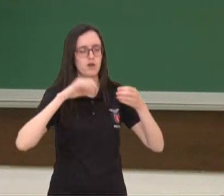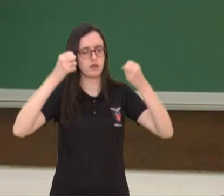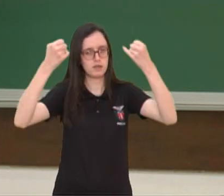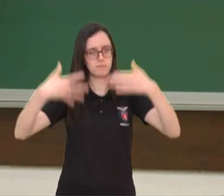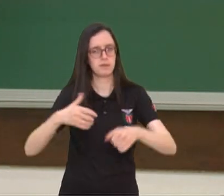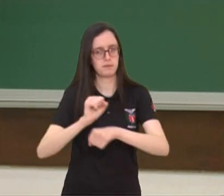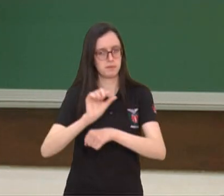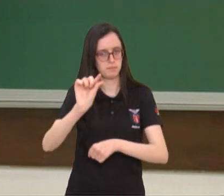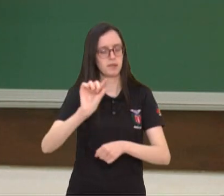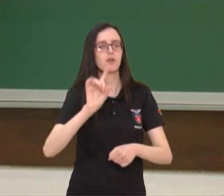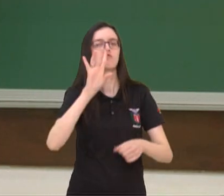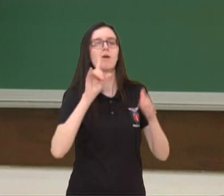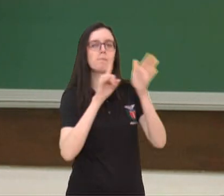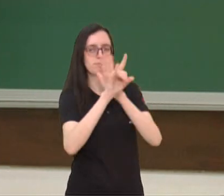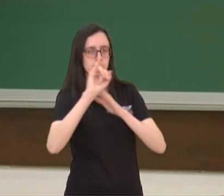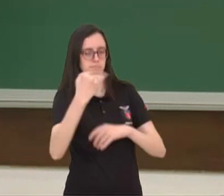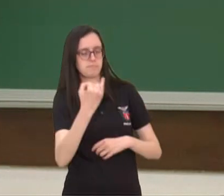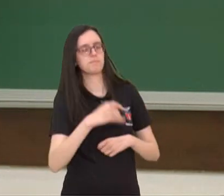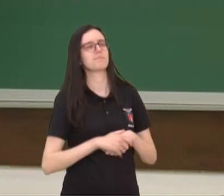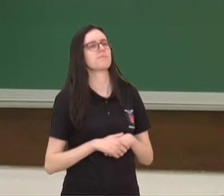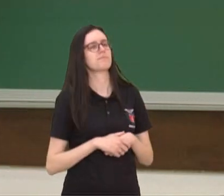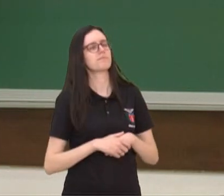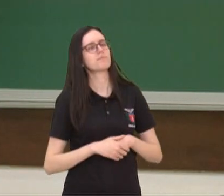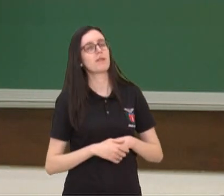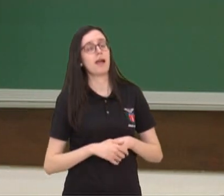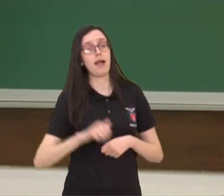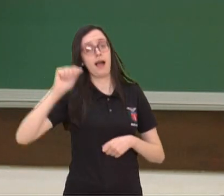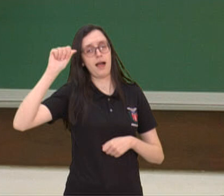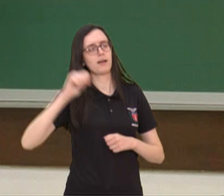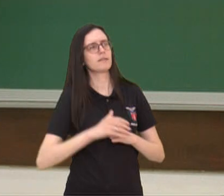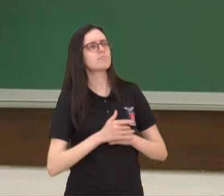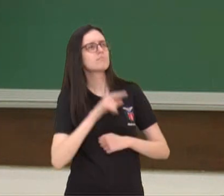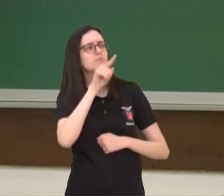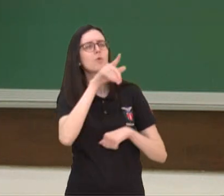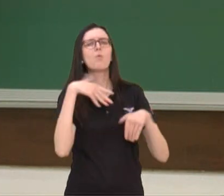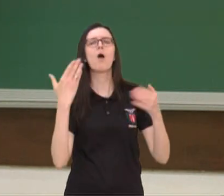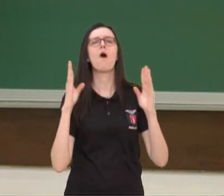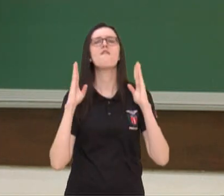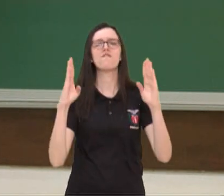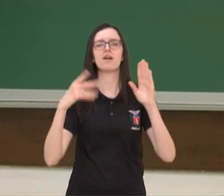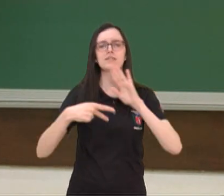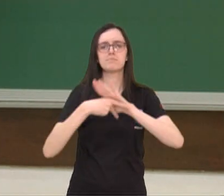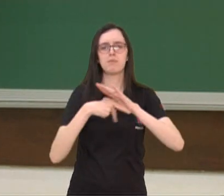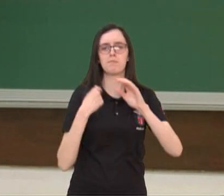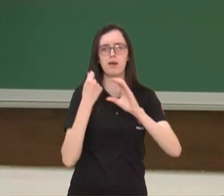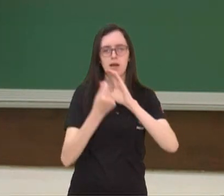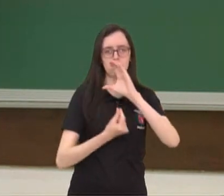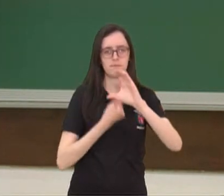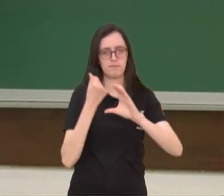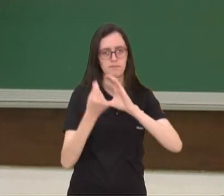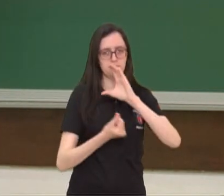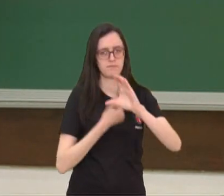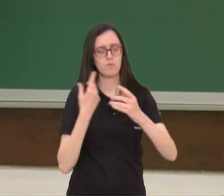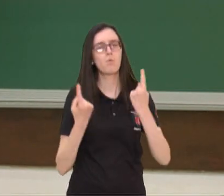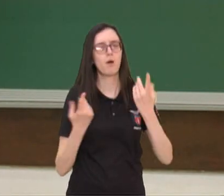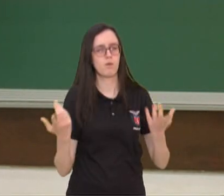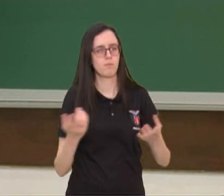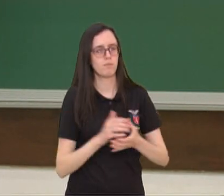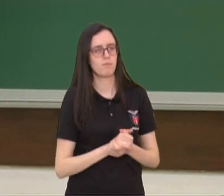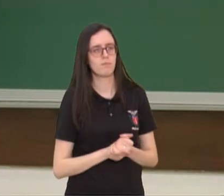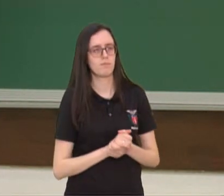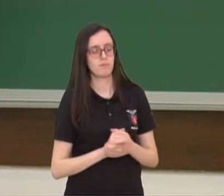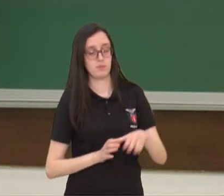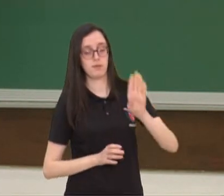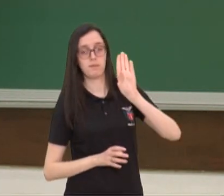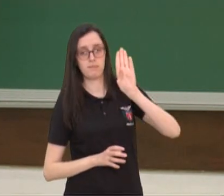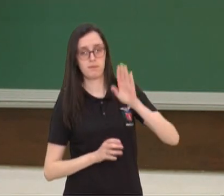falar da chart um pouquinho. Caracteriza a fase do capitalismo. Alternativa A.